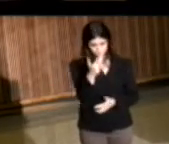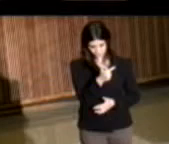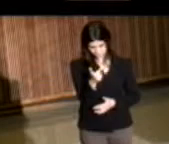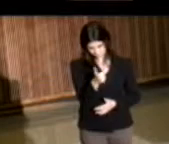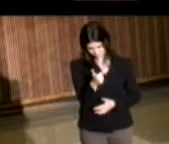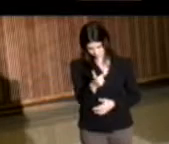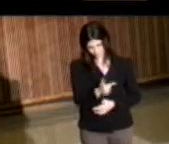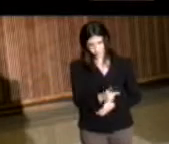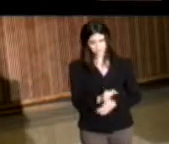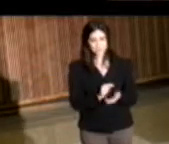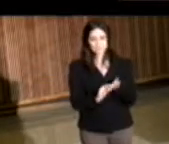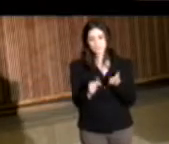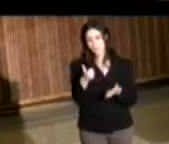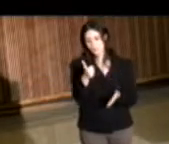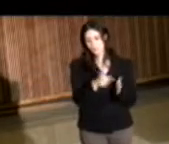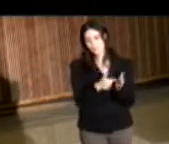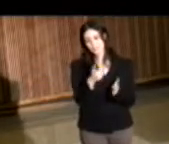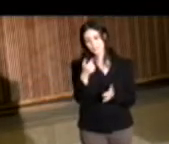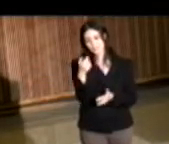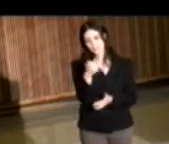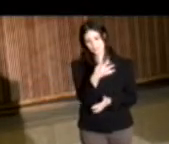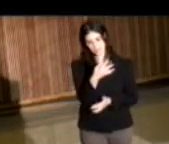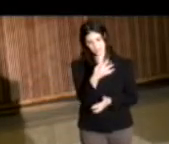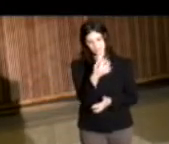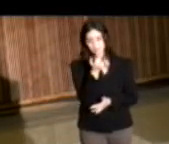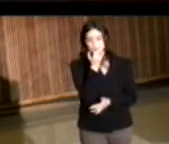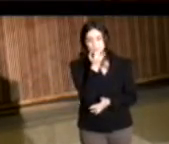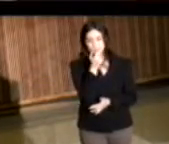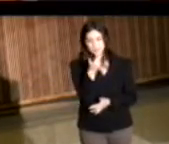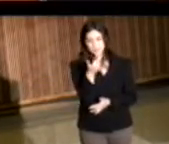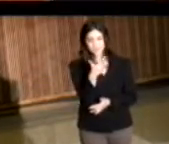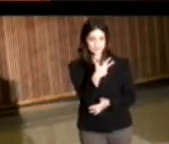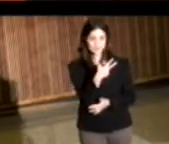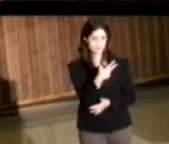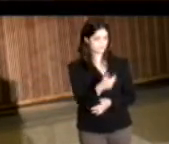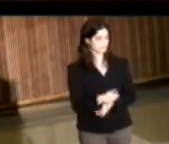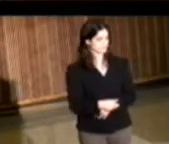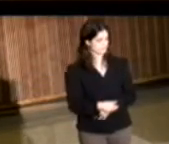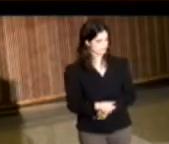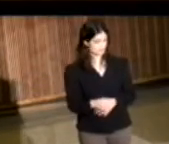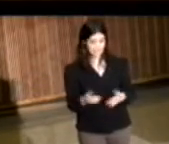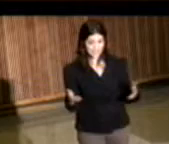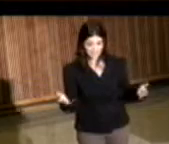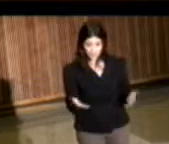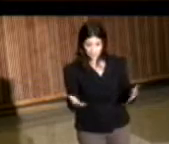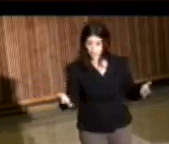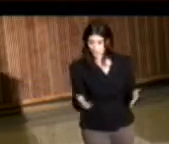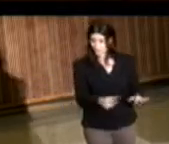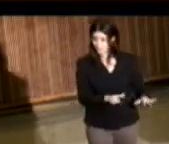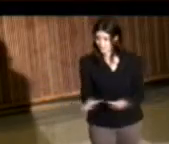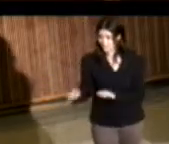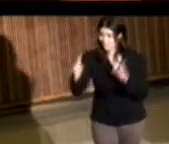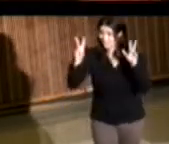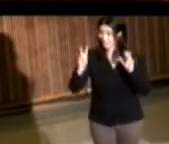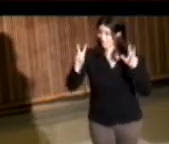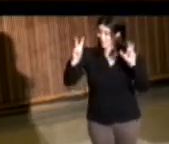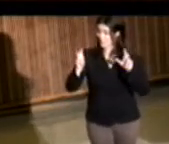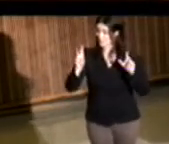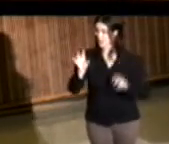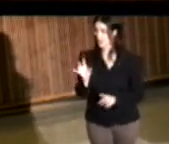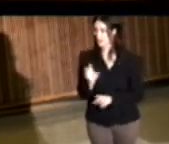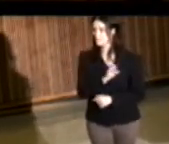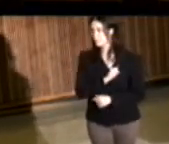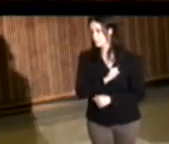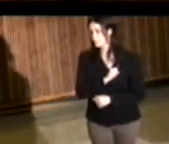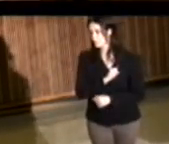campanha dessa semana fala sobre amar. A gente tem que decidir